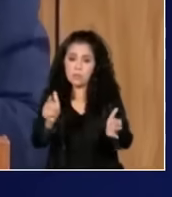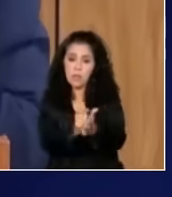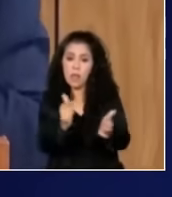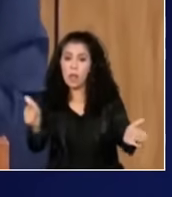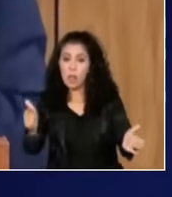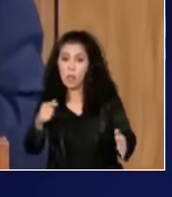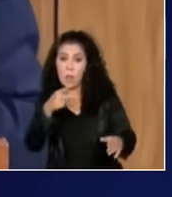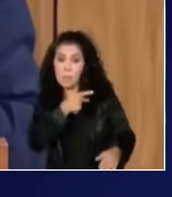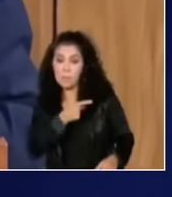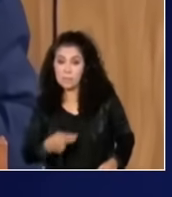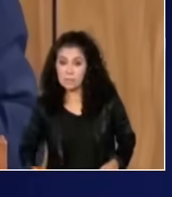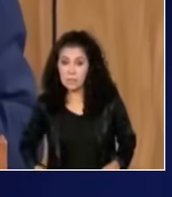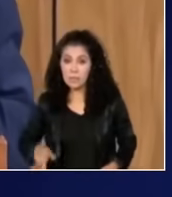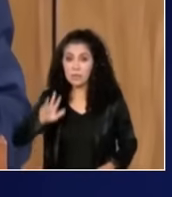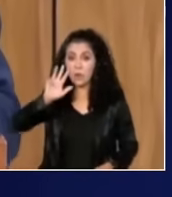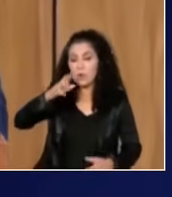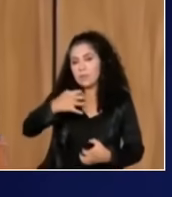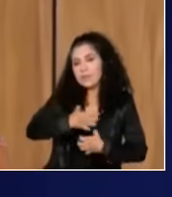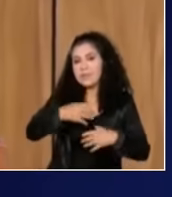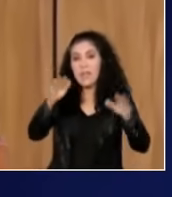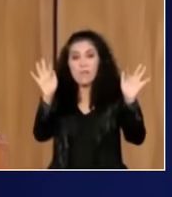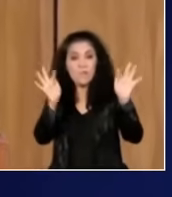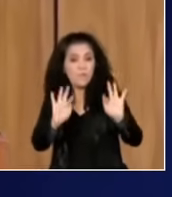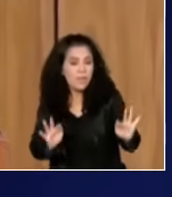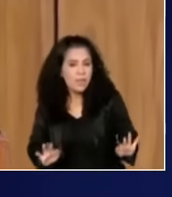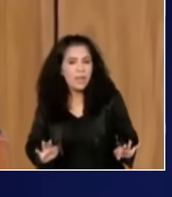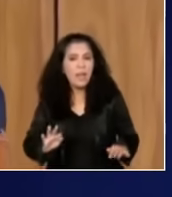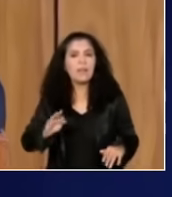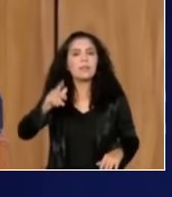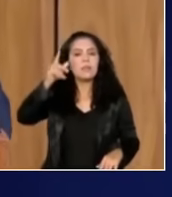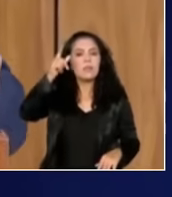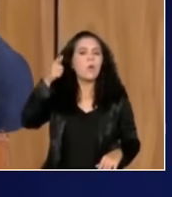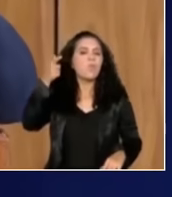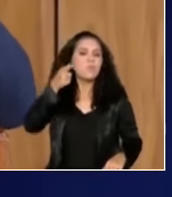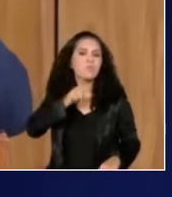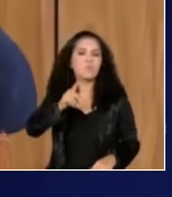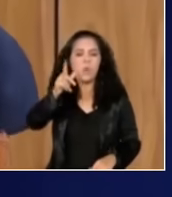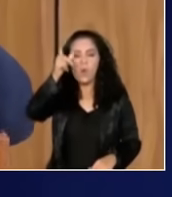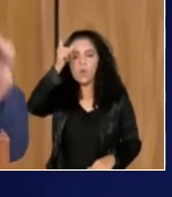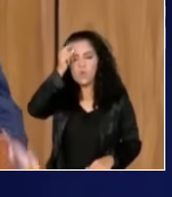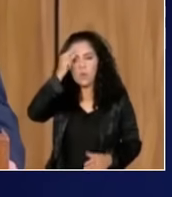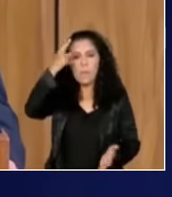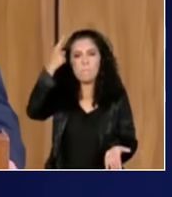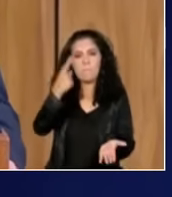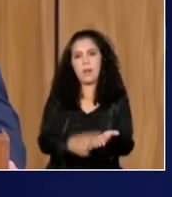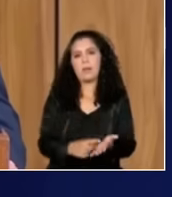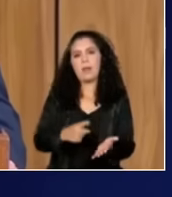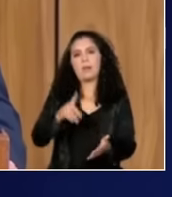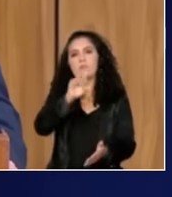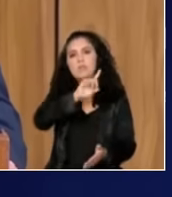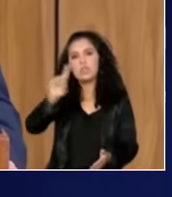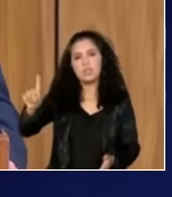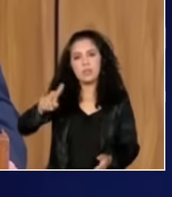Lula está muito feliz que finalmente está marcada a data das eleições na Venezuela.